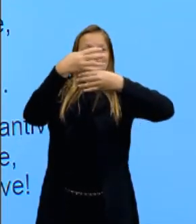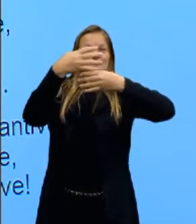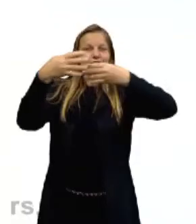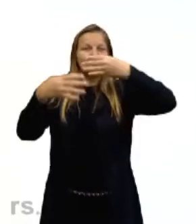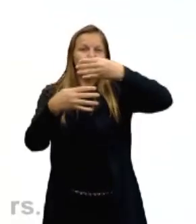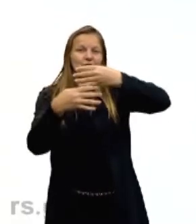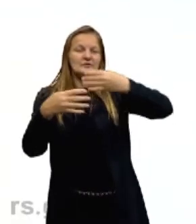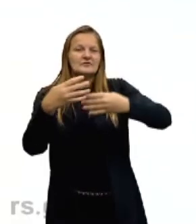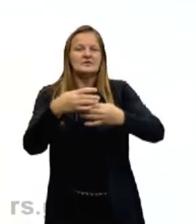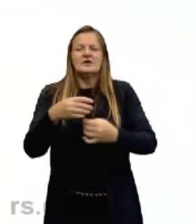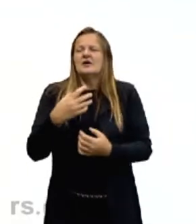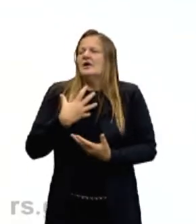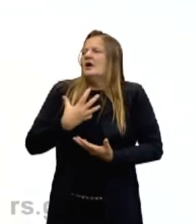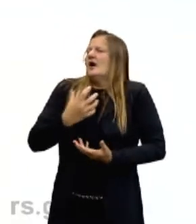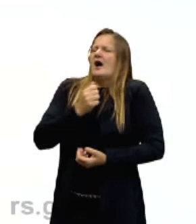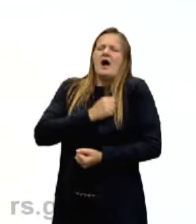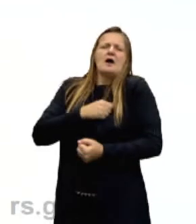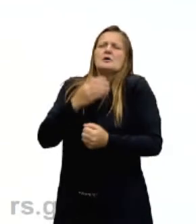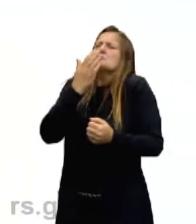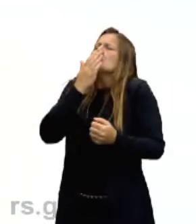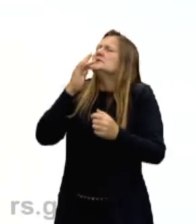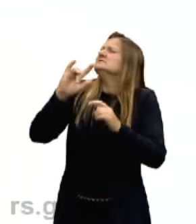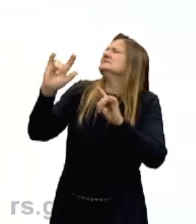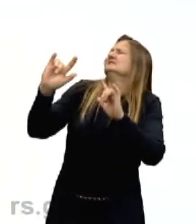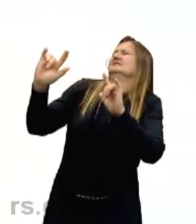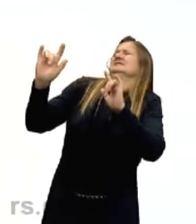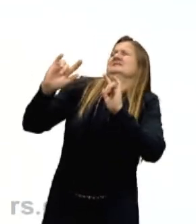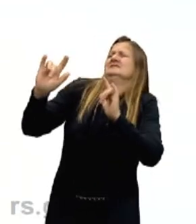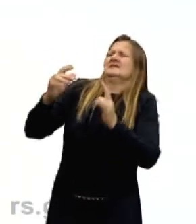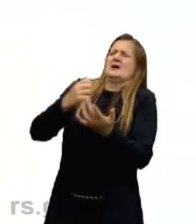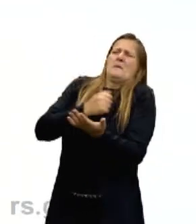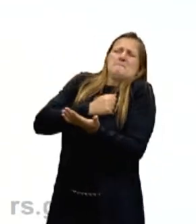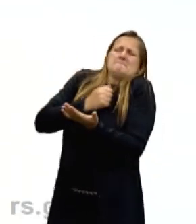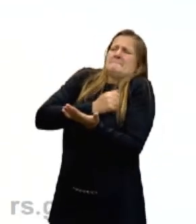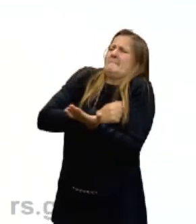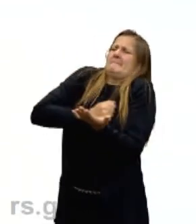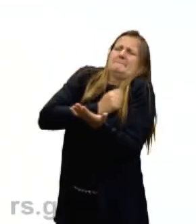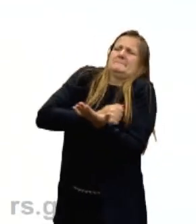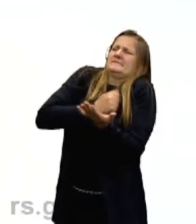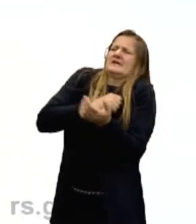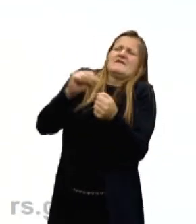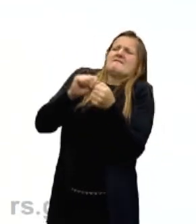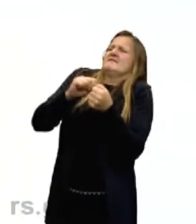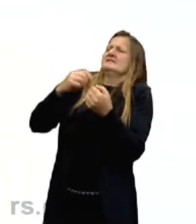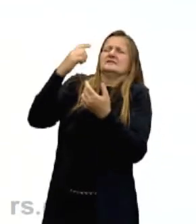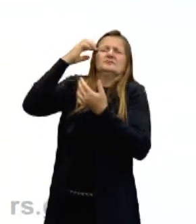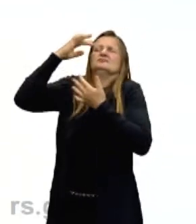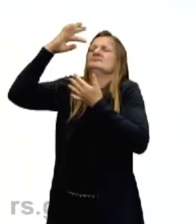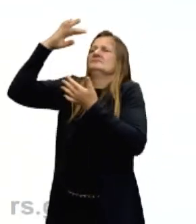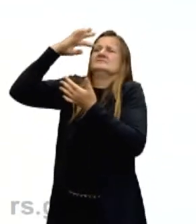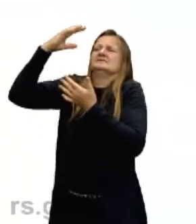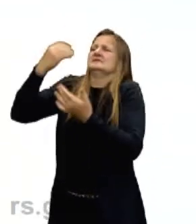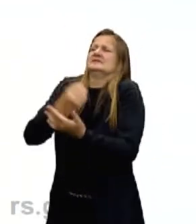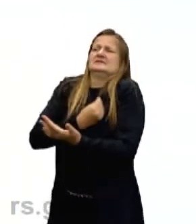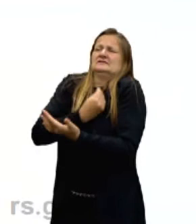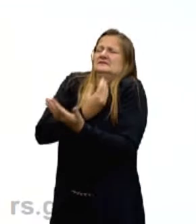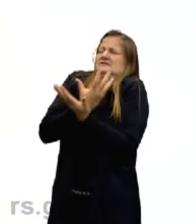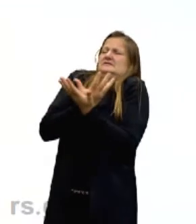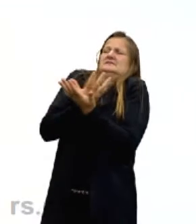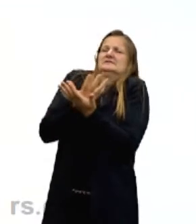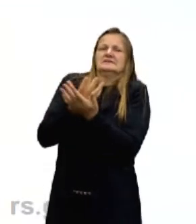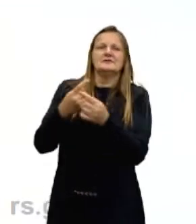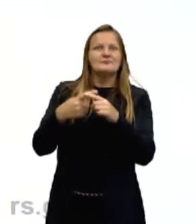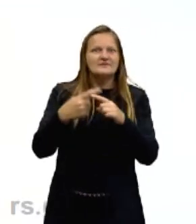o adeus o teu adeus minha saudade fazem que insano do viver Me prive